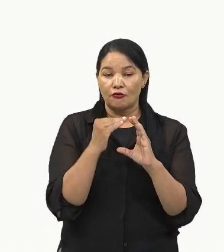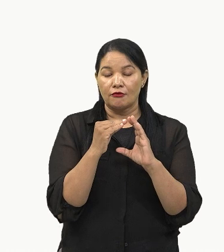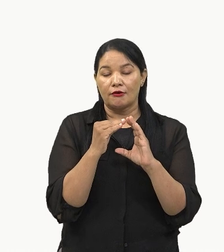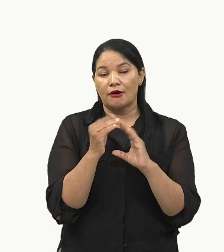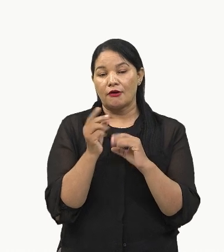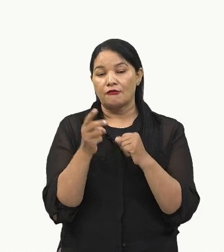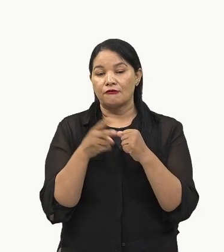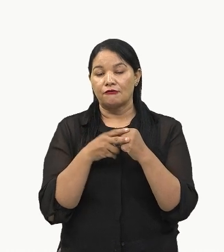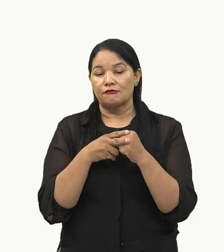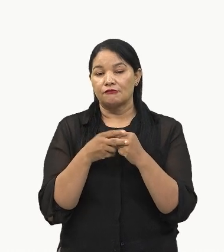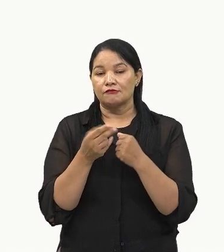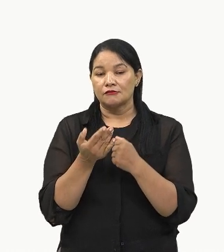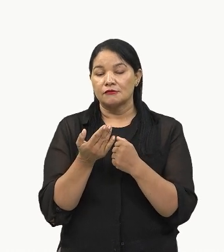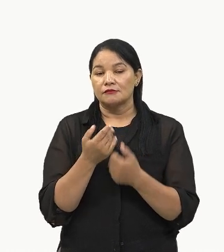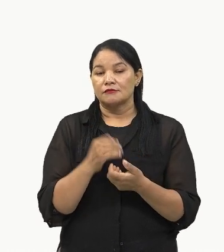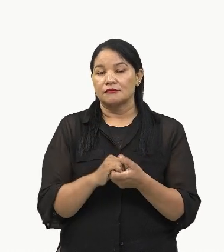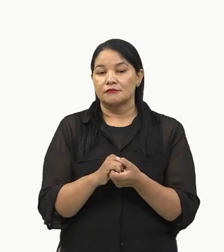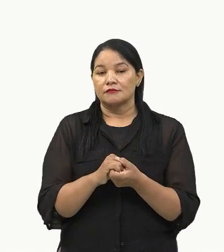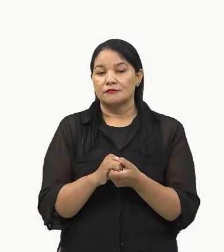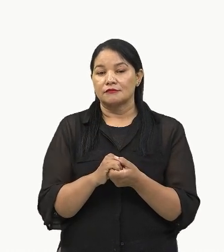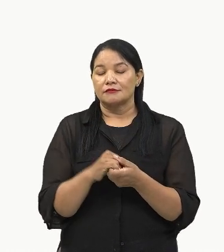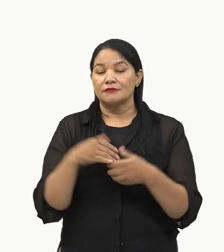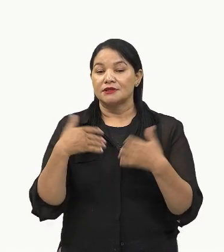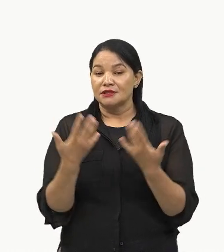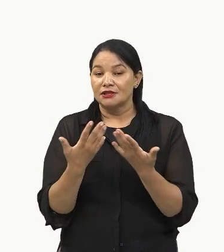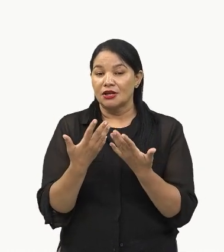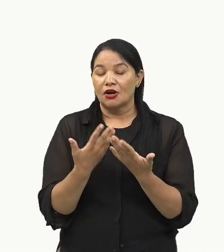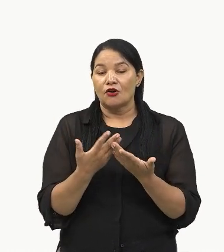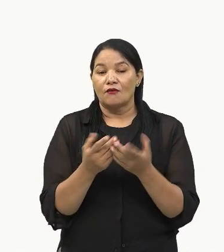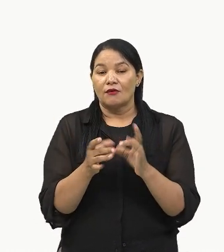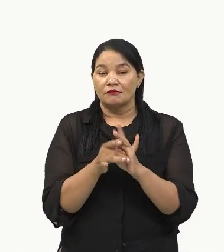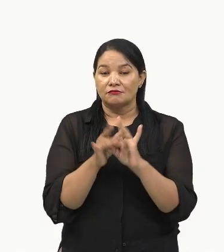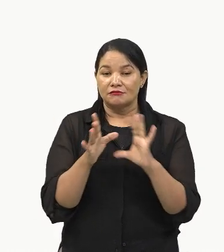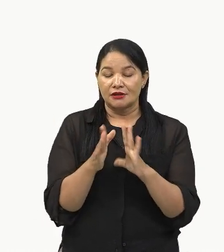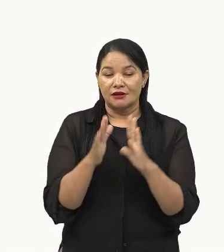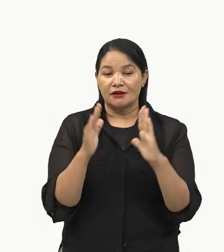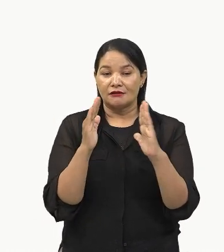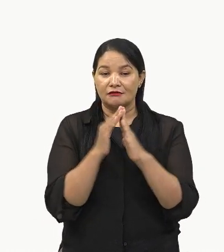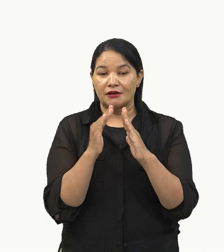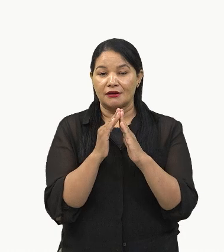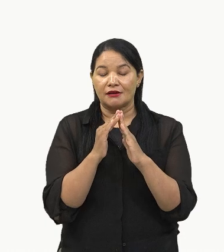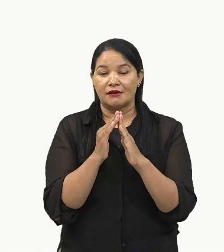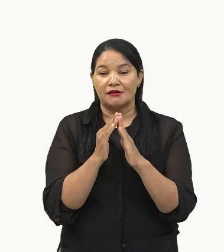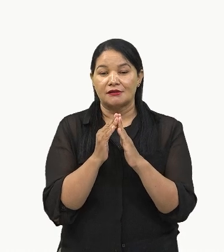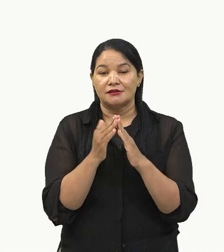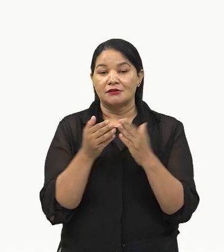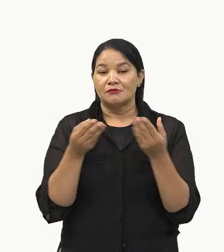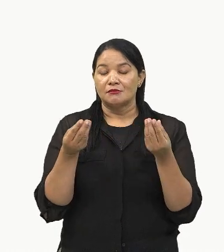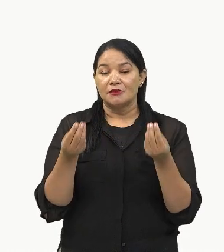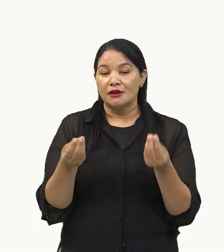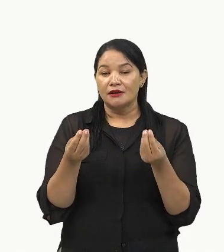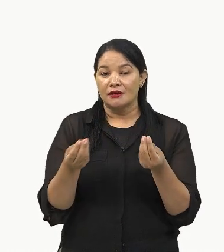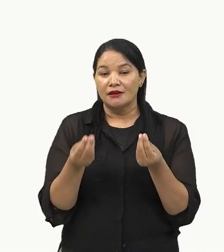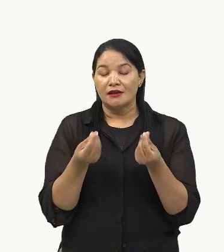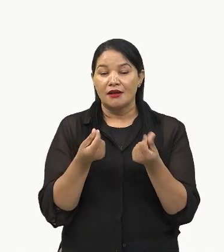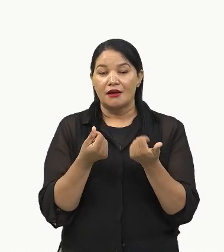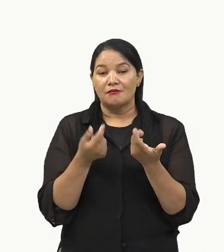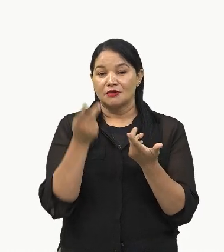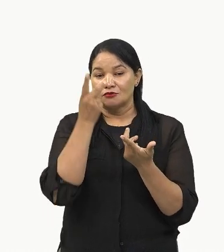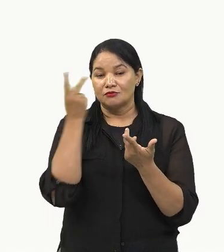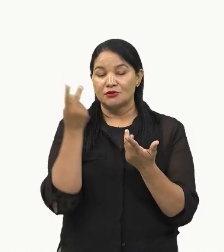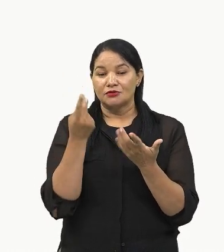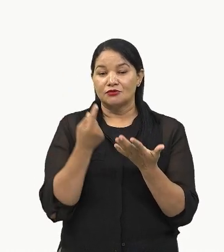inundações. Será se eles dispuseram a casa deles, hein? Para as vítimas? Eu acredito que sim. Vamos